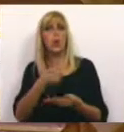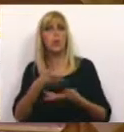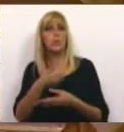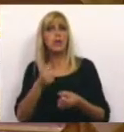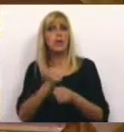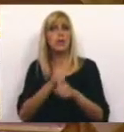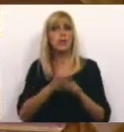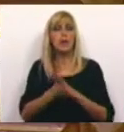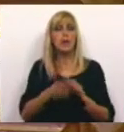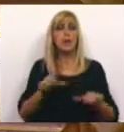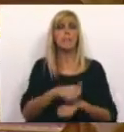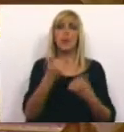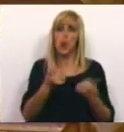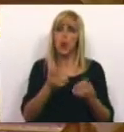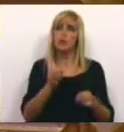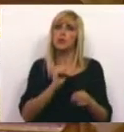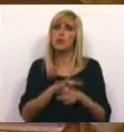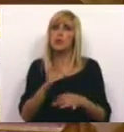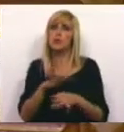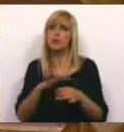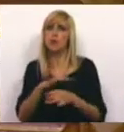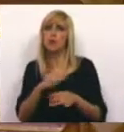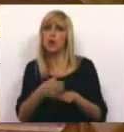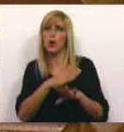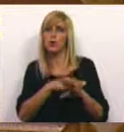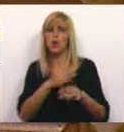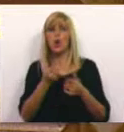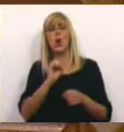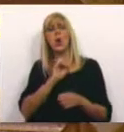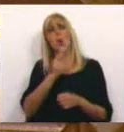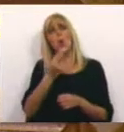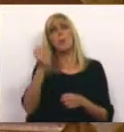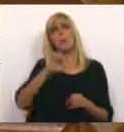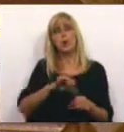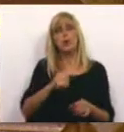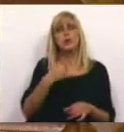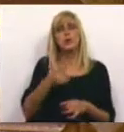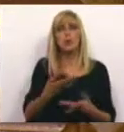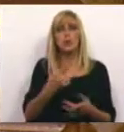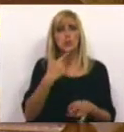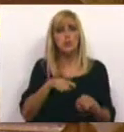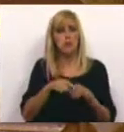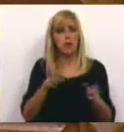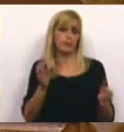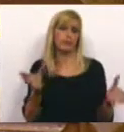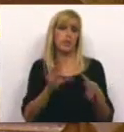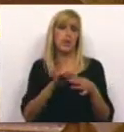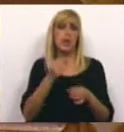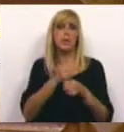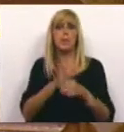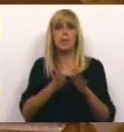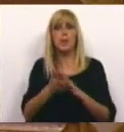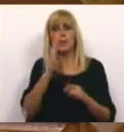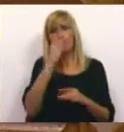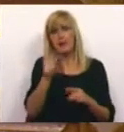emprego está melhor do que a situação que nos deixaram ou está pior? Depois, Sr. Deputado, sobre o emprego, também nos parece